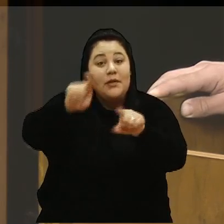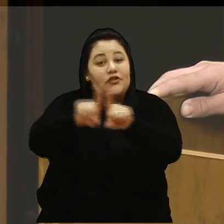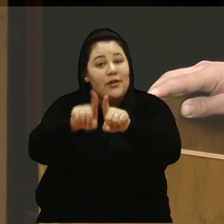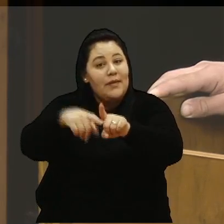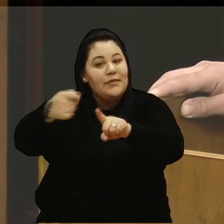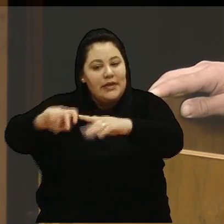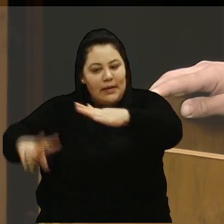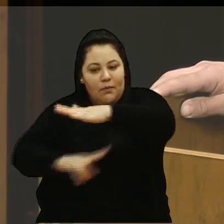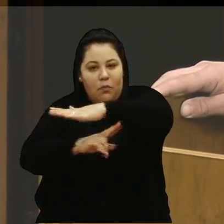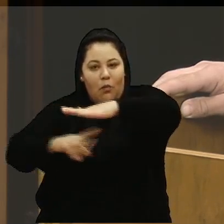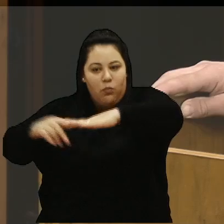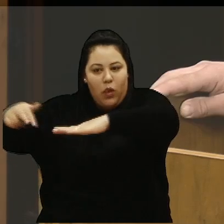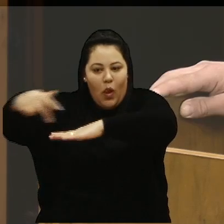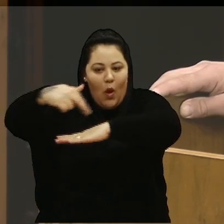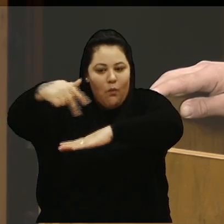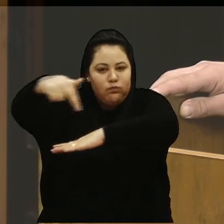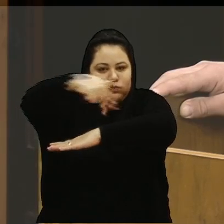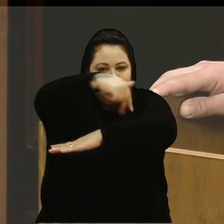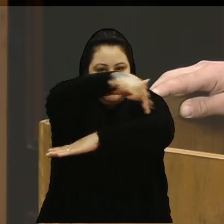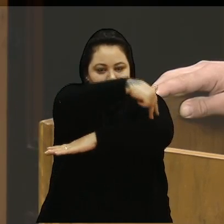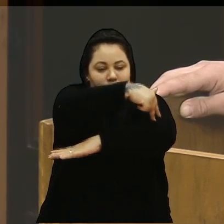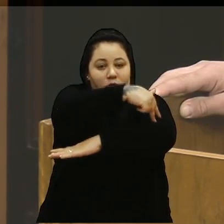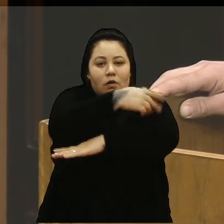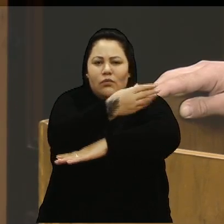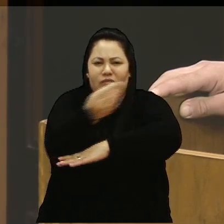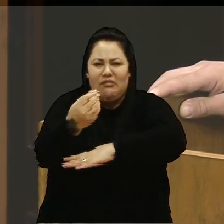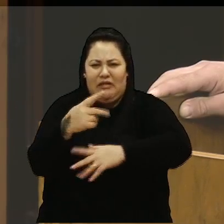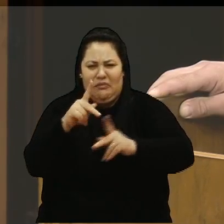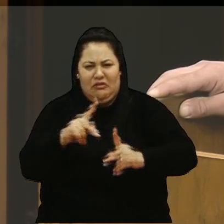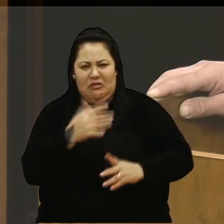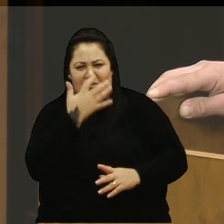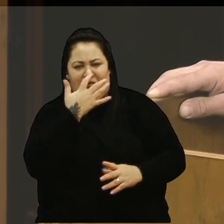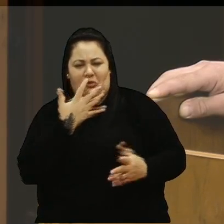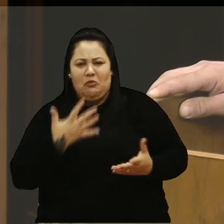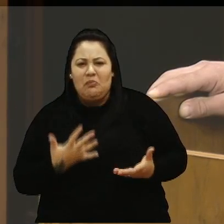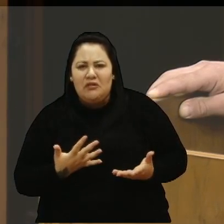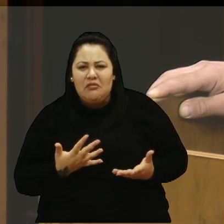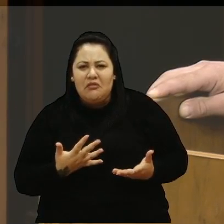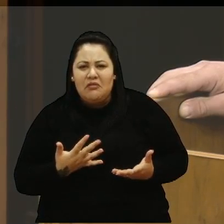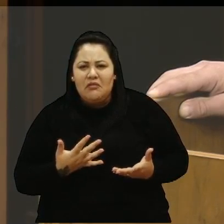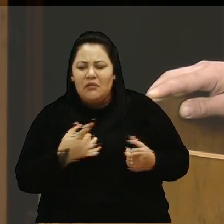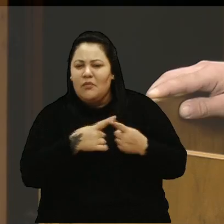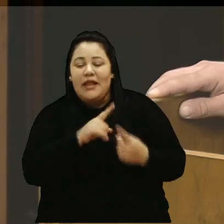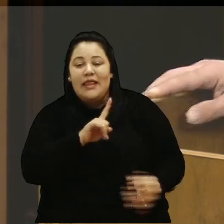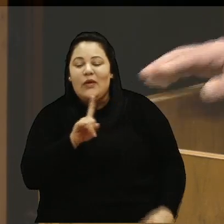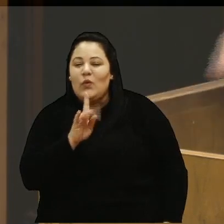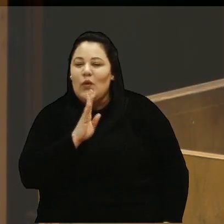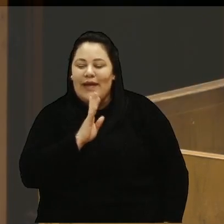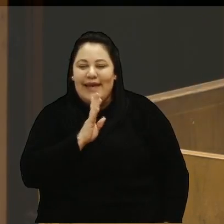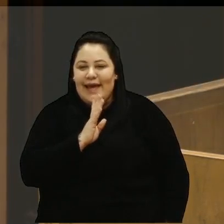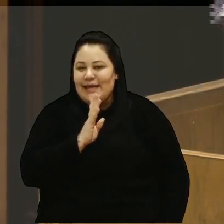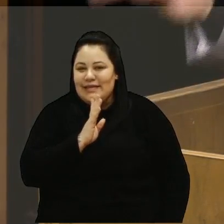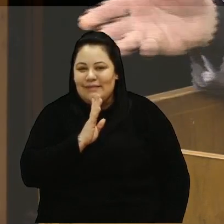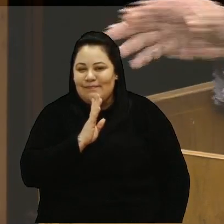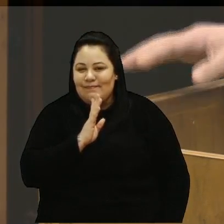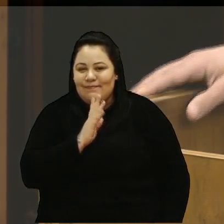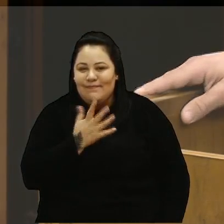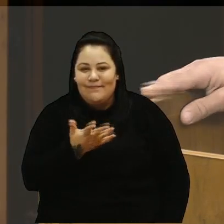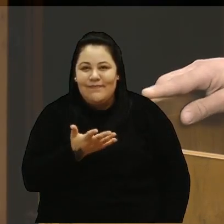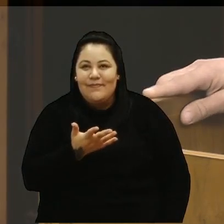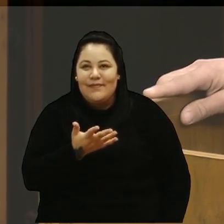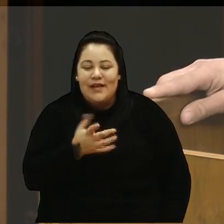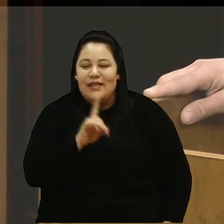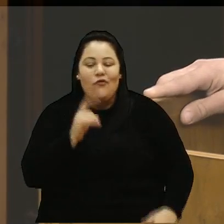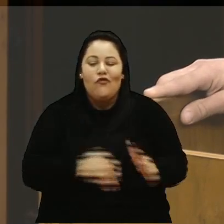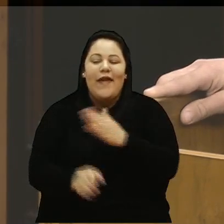possam atravessar a rua, muita gente ficou surpreso, porque não conhece. Não vai para